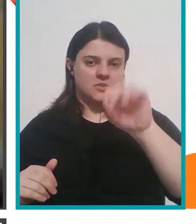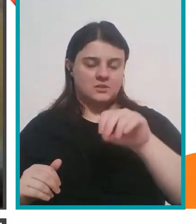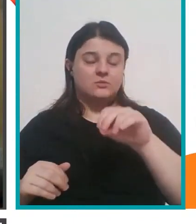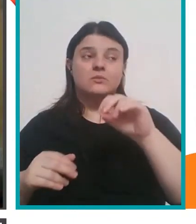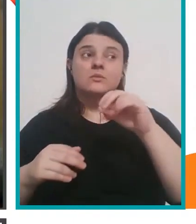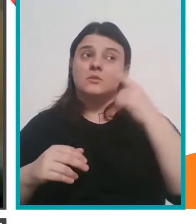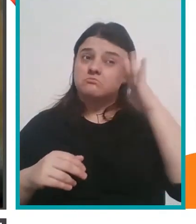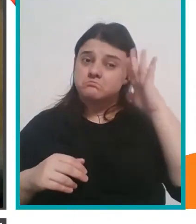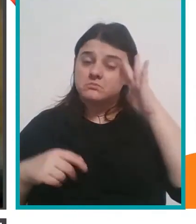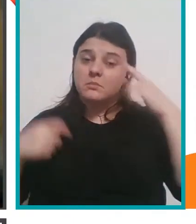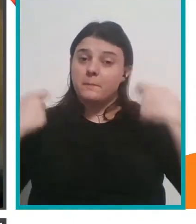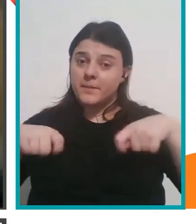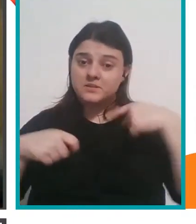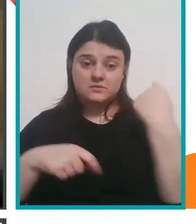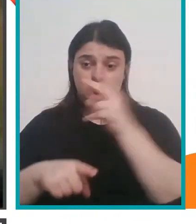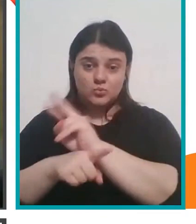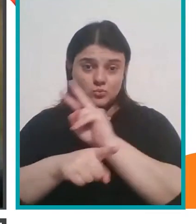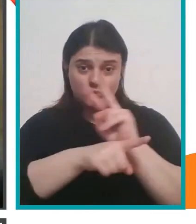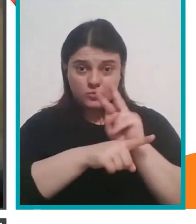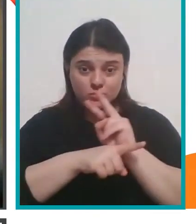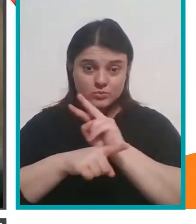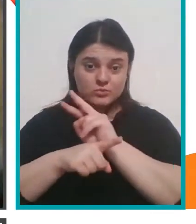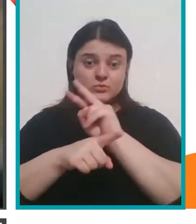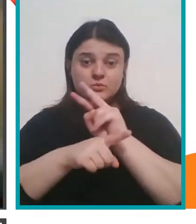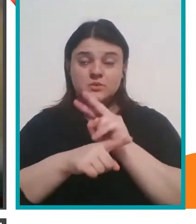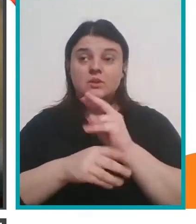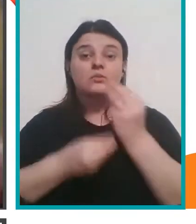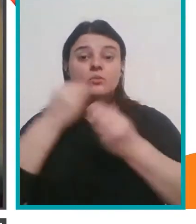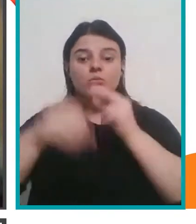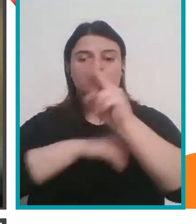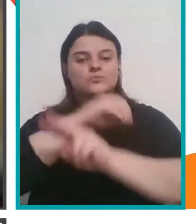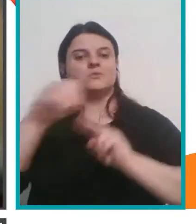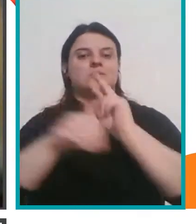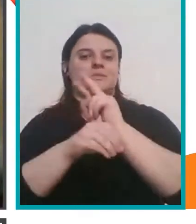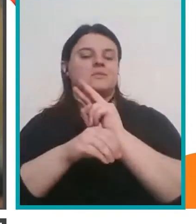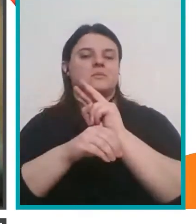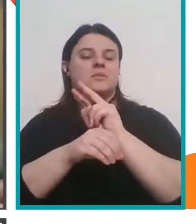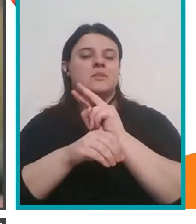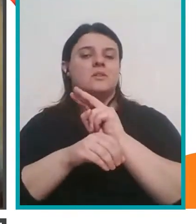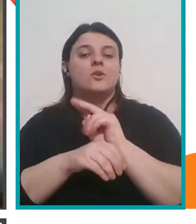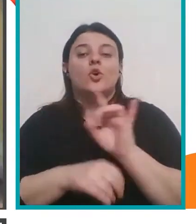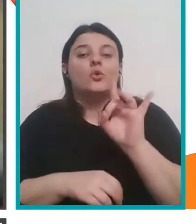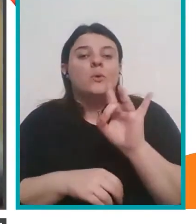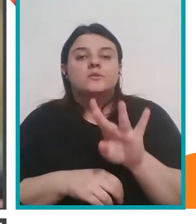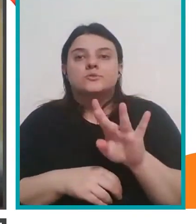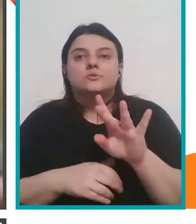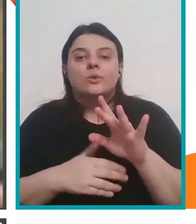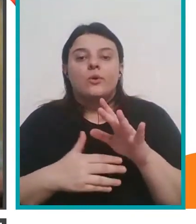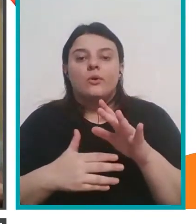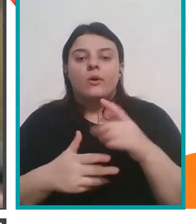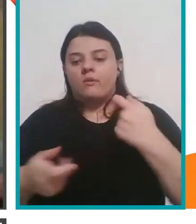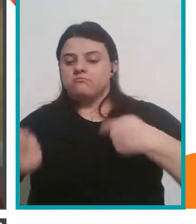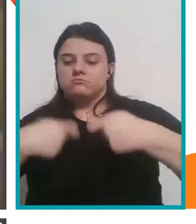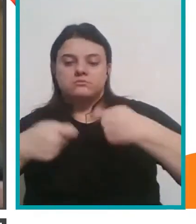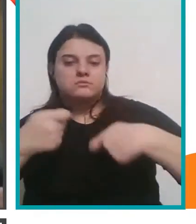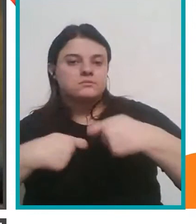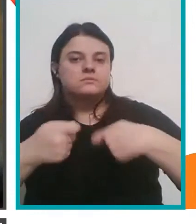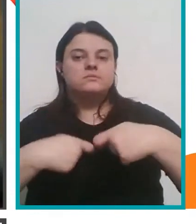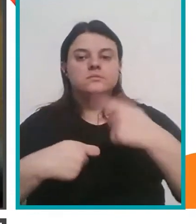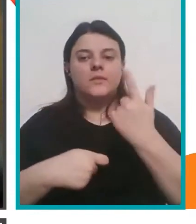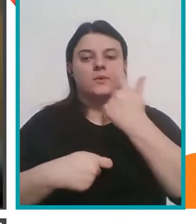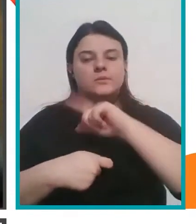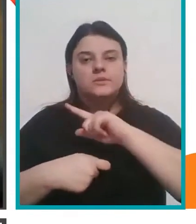cuidar, inclusive, disso sob a perspectiva da sustentabilidade. Não se trata apenas de ter um negócio e ter